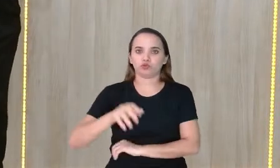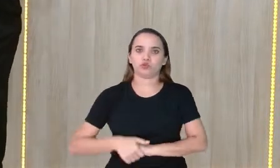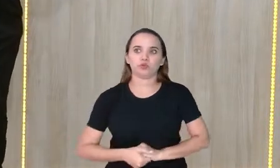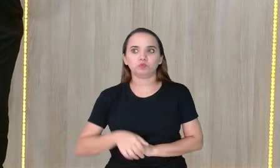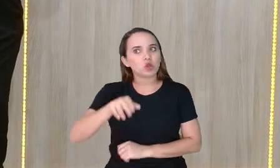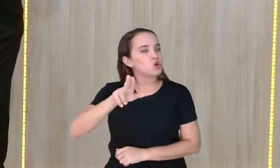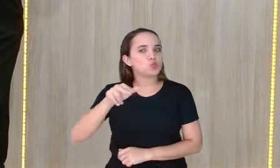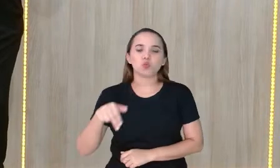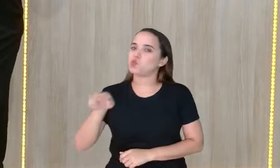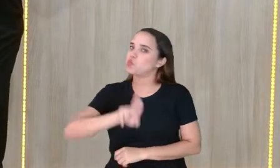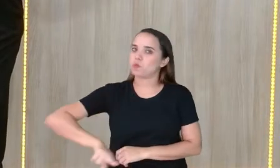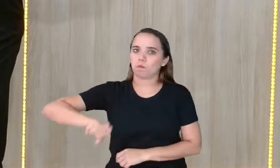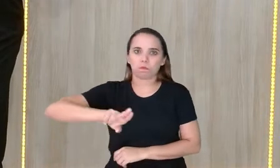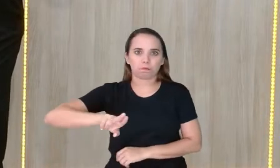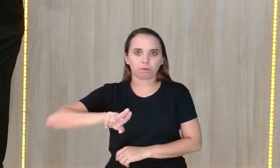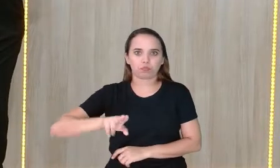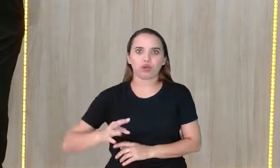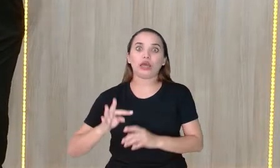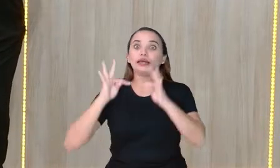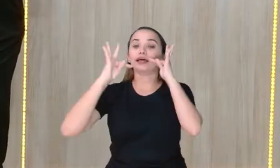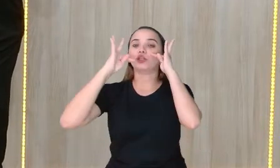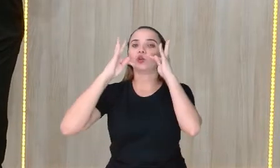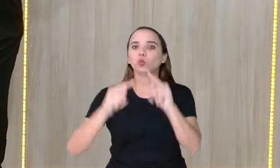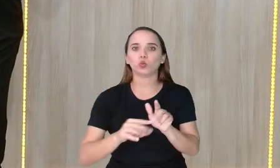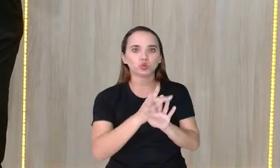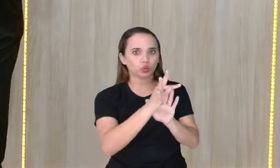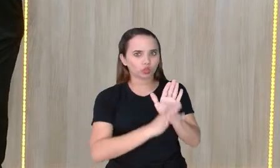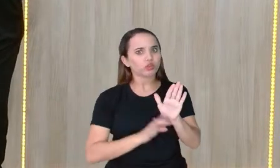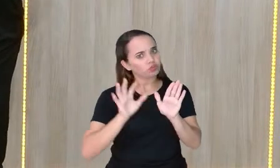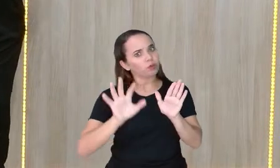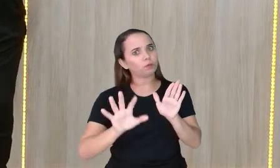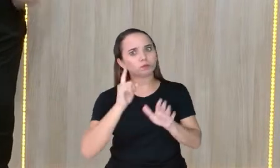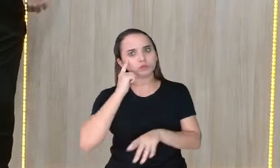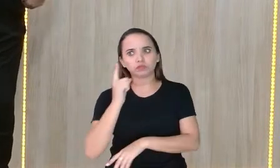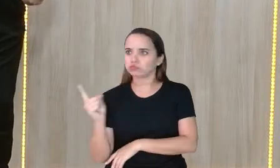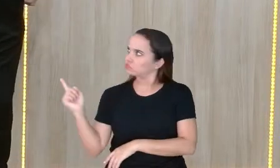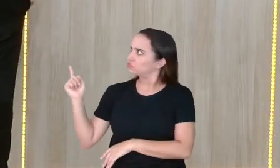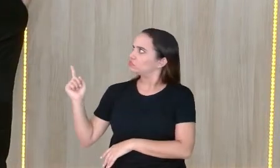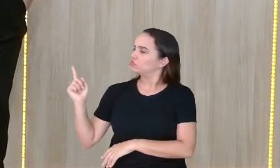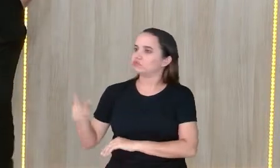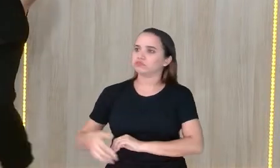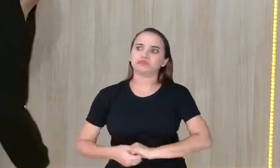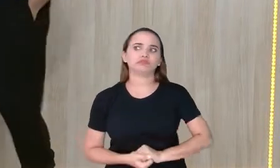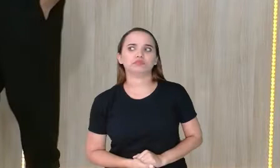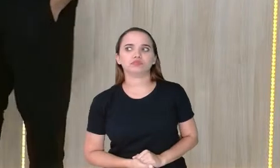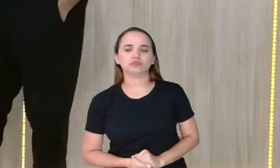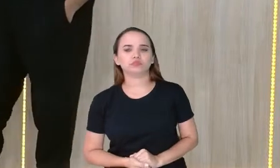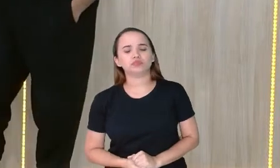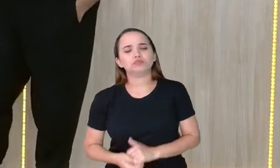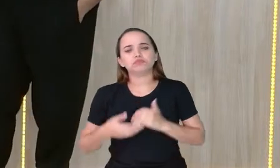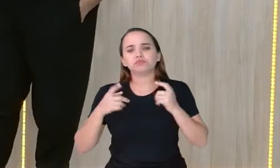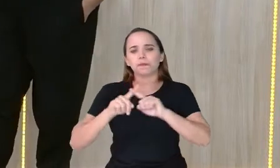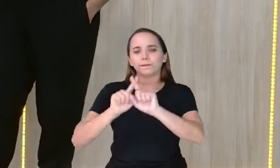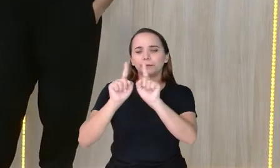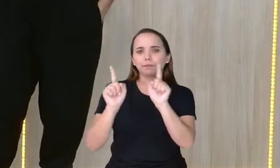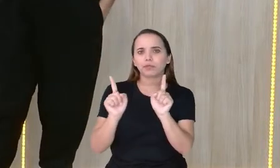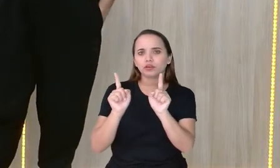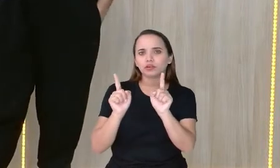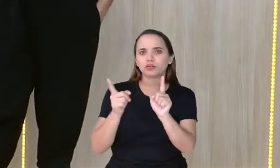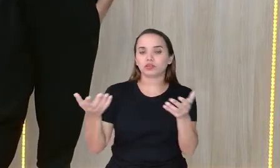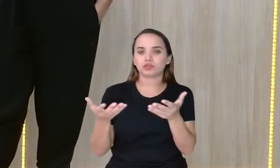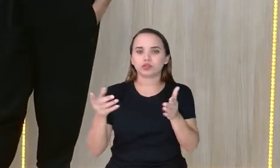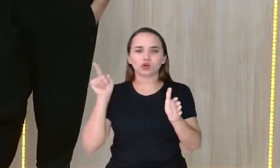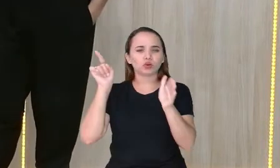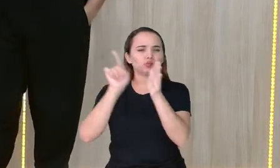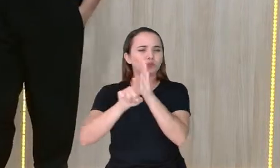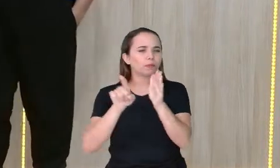Essa é toda a produção, esse é todo o texto que a gente vai trabalhar de Ernest Hemingway. E aí, eu vou fazer umas perguntas para